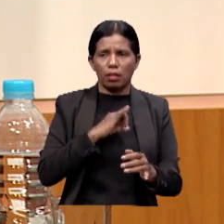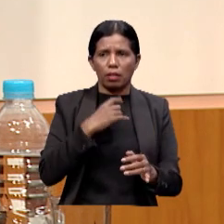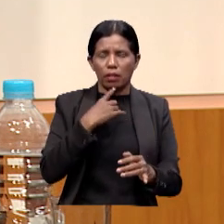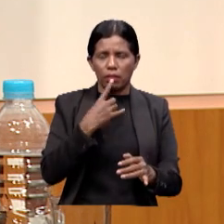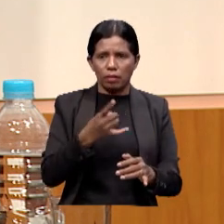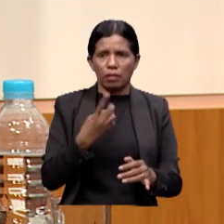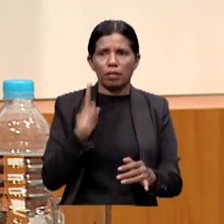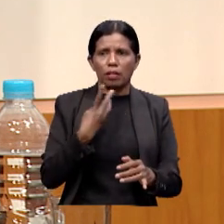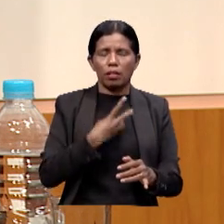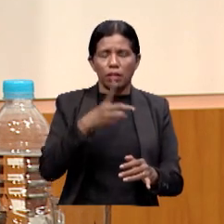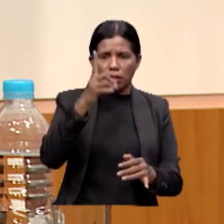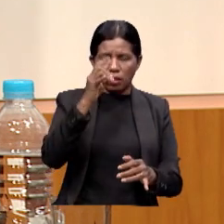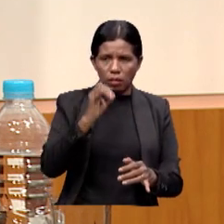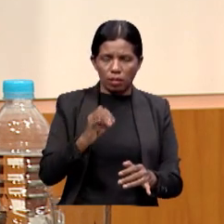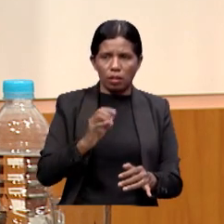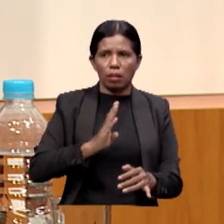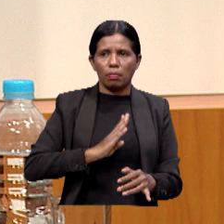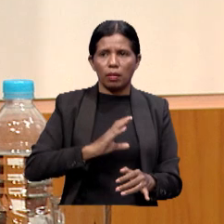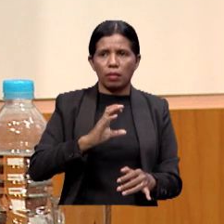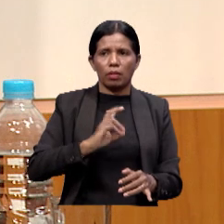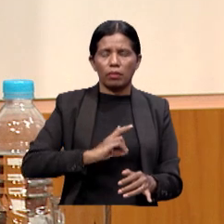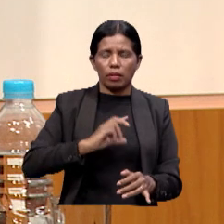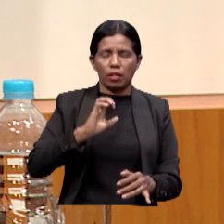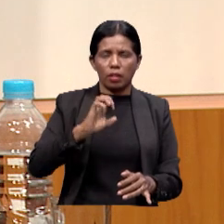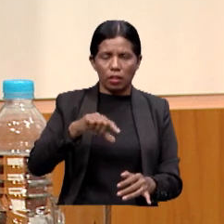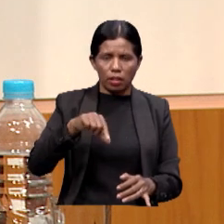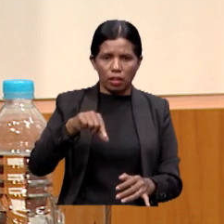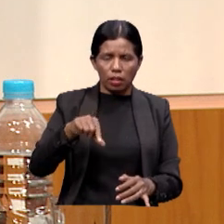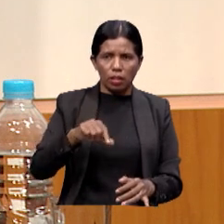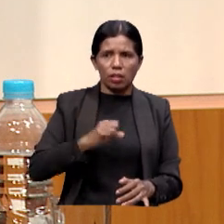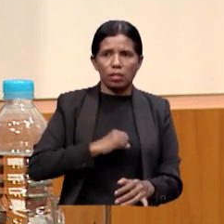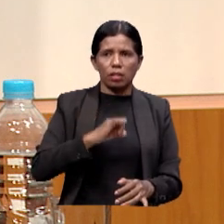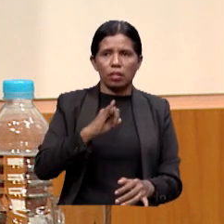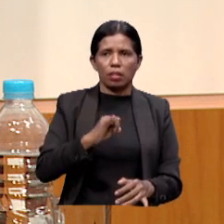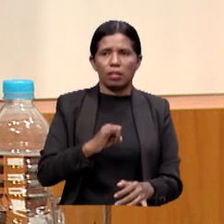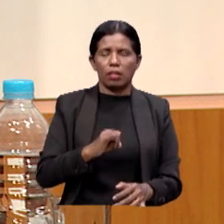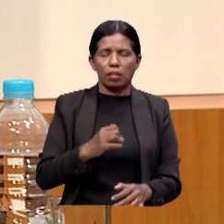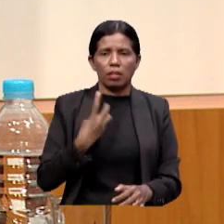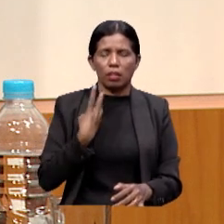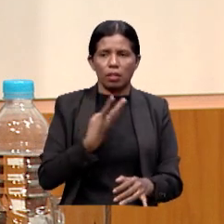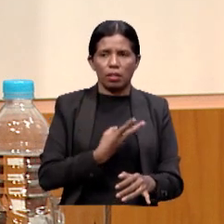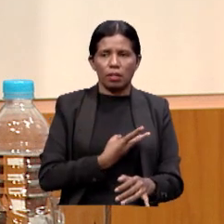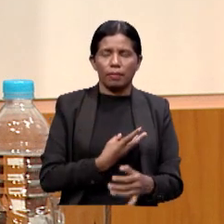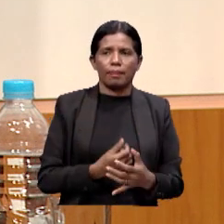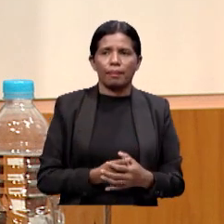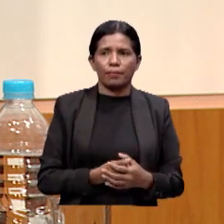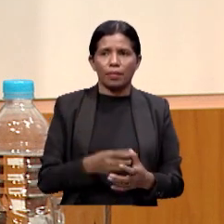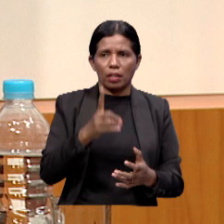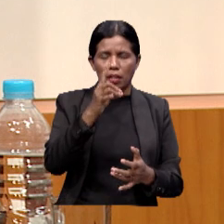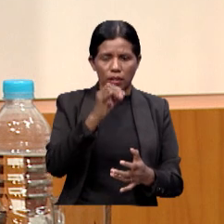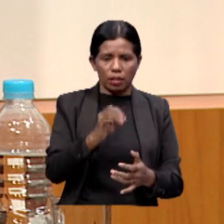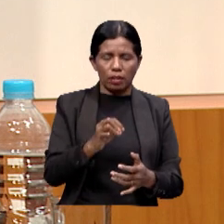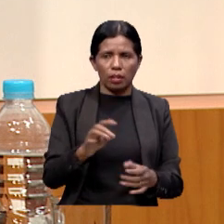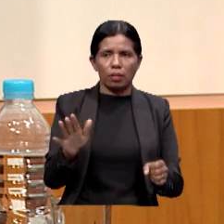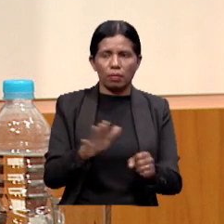Ia dili baukau bike ke same los palos ita se ia faze ida dan didi didi da ita